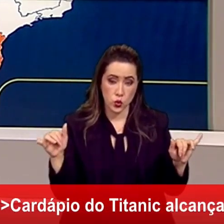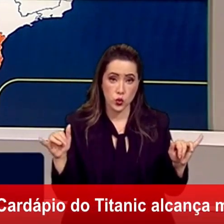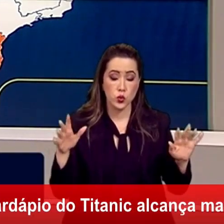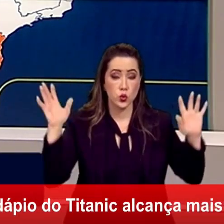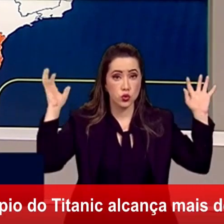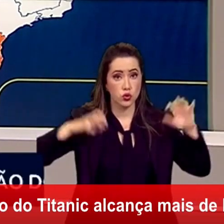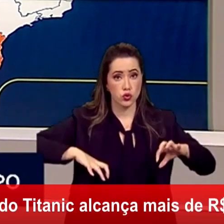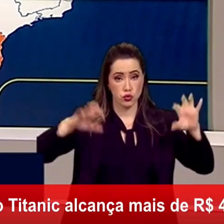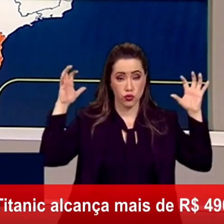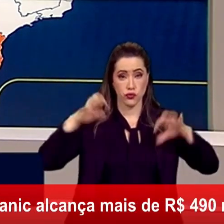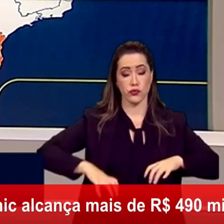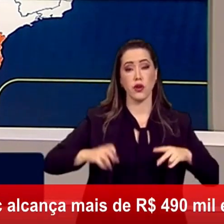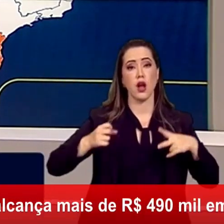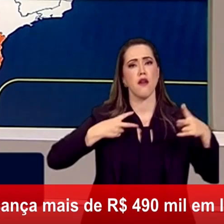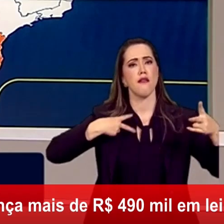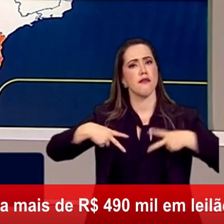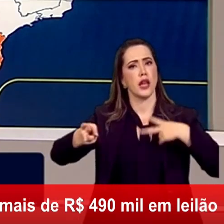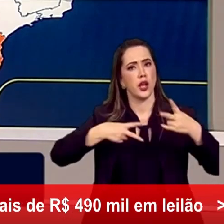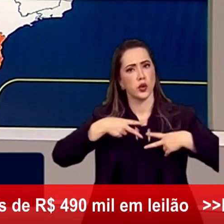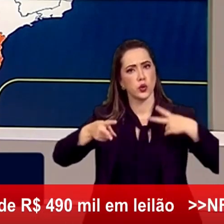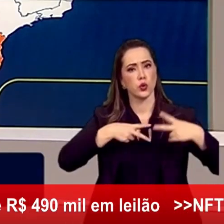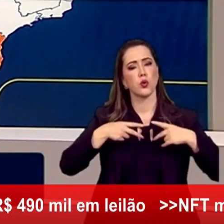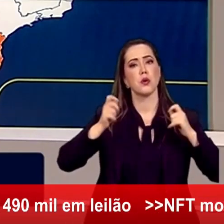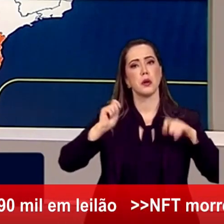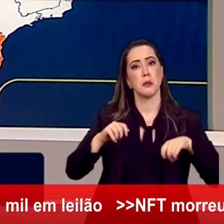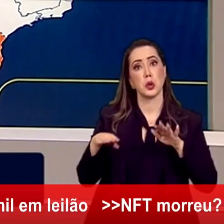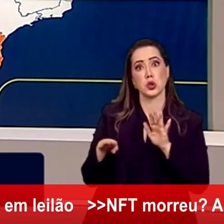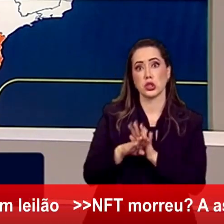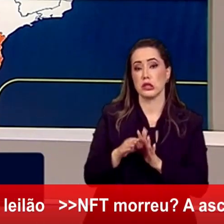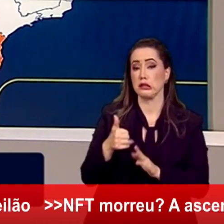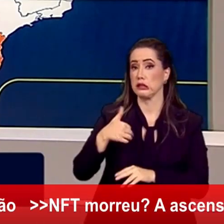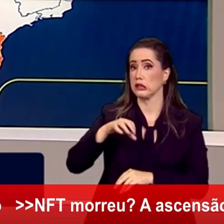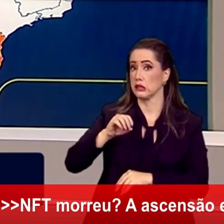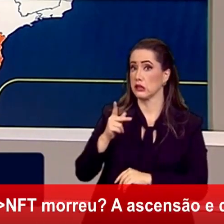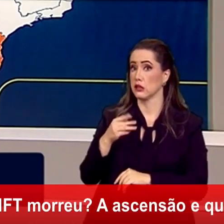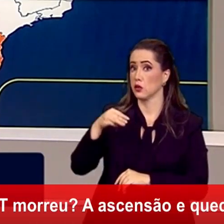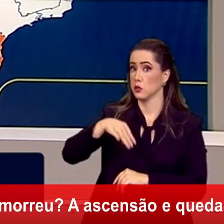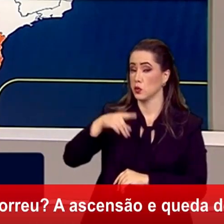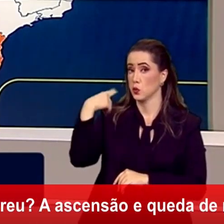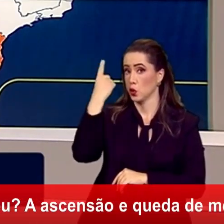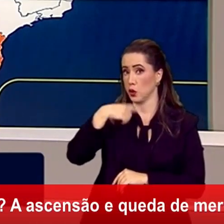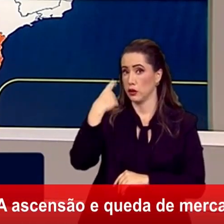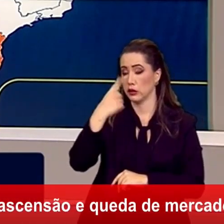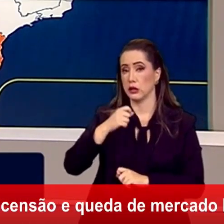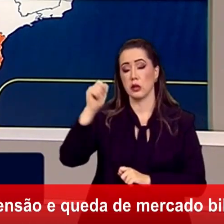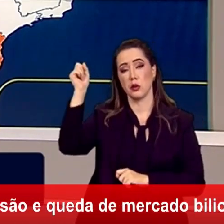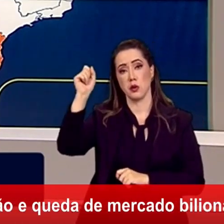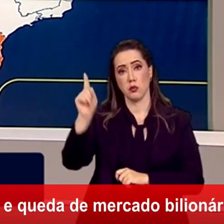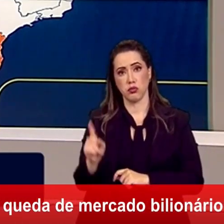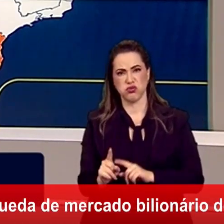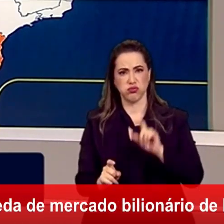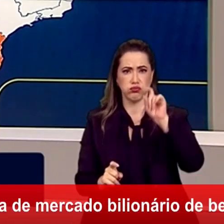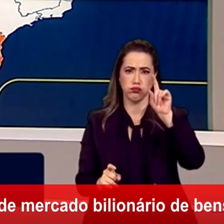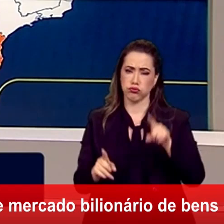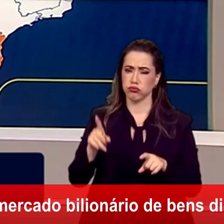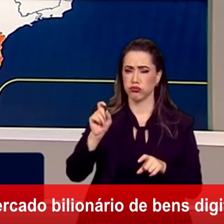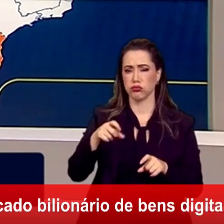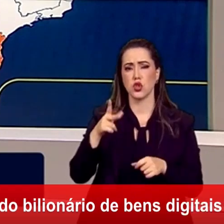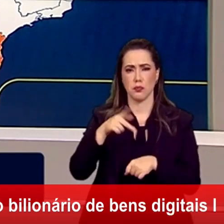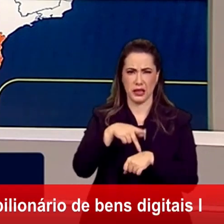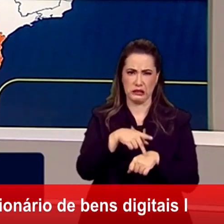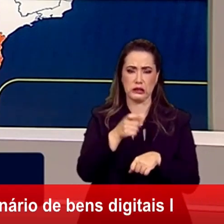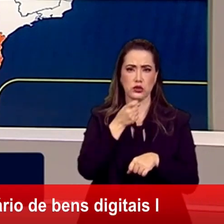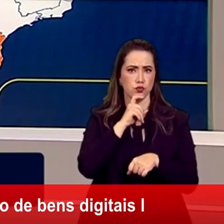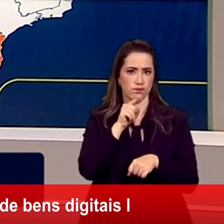em alerta com previsão de tempestade, rajadas de vento que podem chegar aos 100 km por hora, além de queda de granizo.